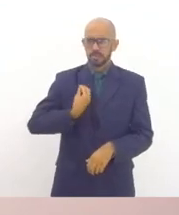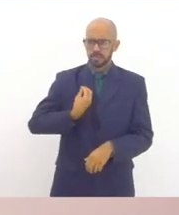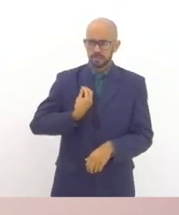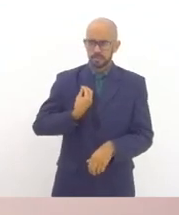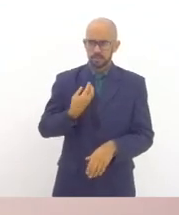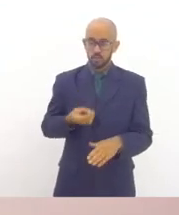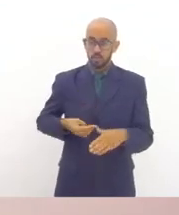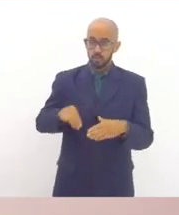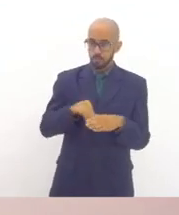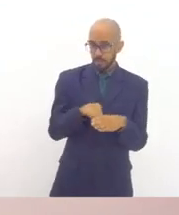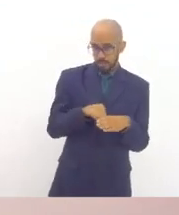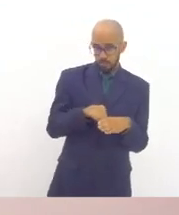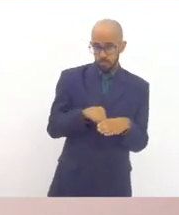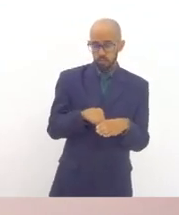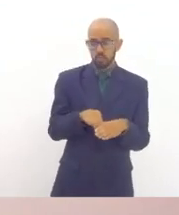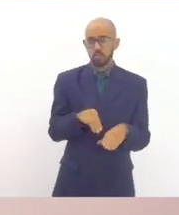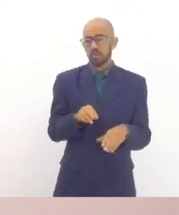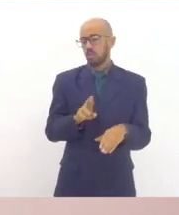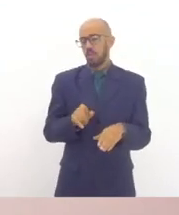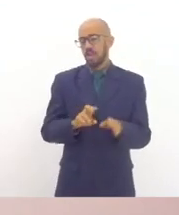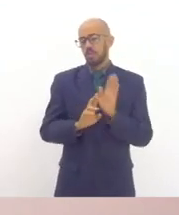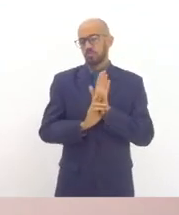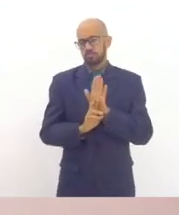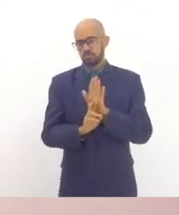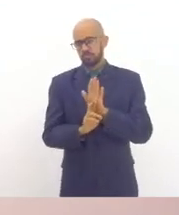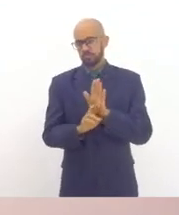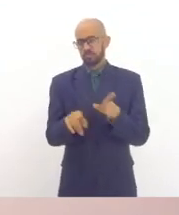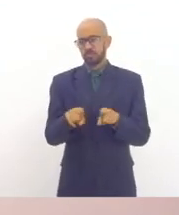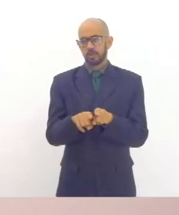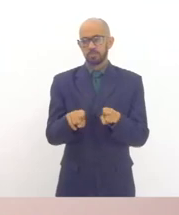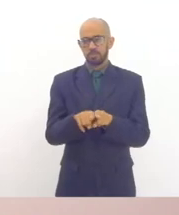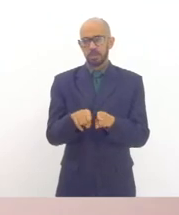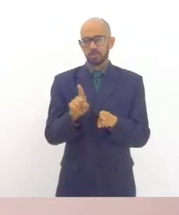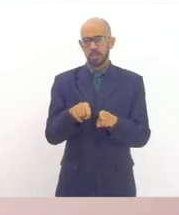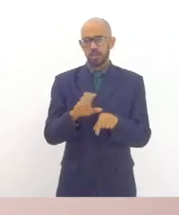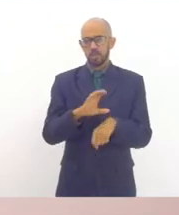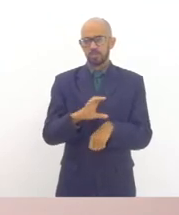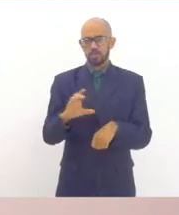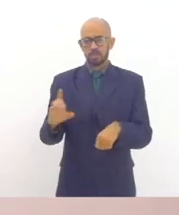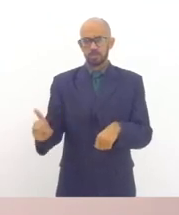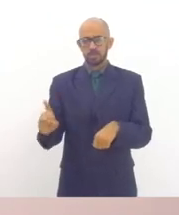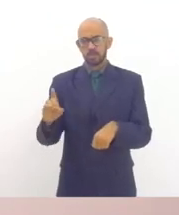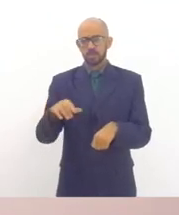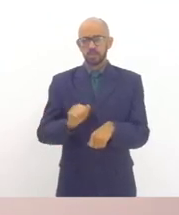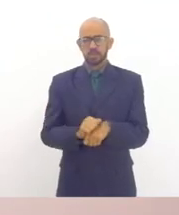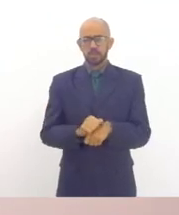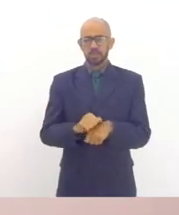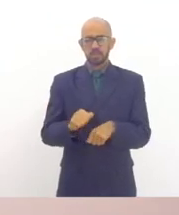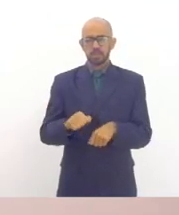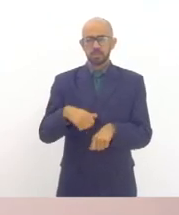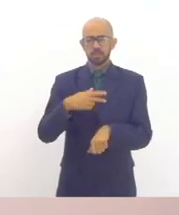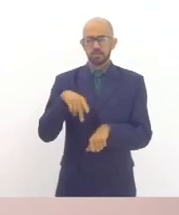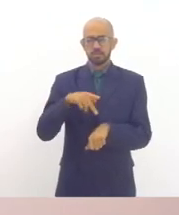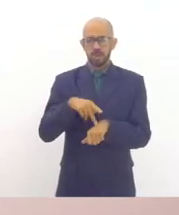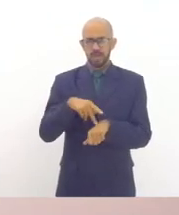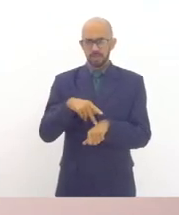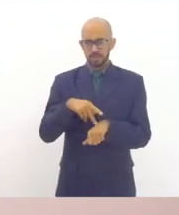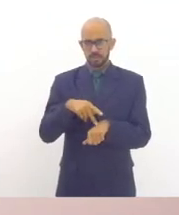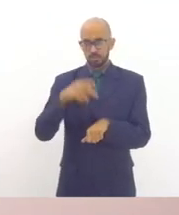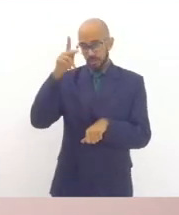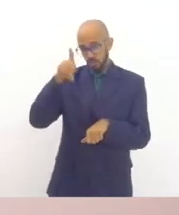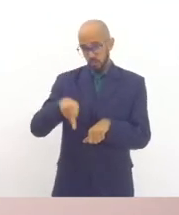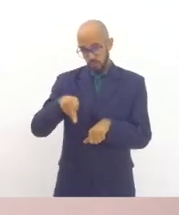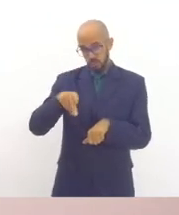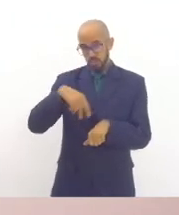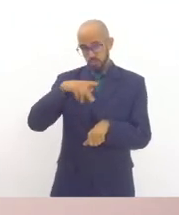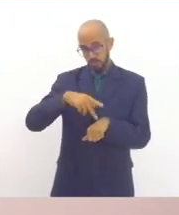não representante. E já coordenei a Cátedra Sérgio Vieira de Mello para refugiados na UERJ. Então, tenho trabalhado com refugiados